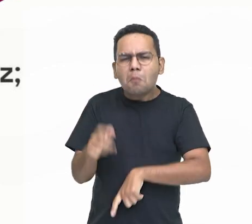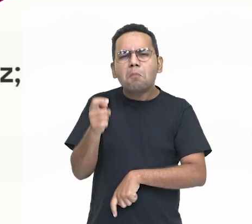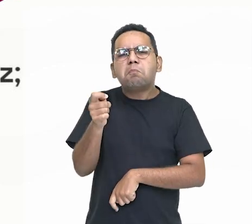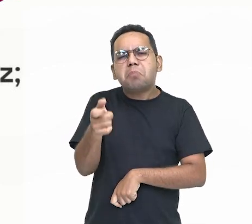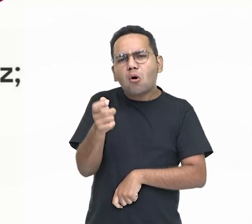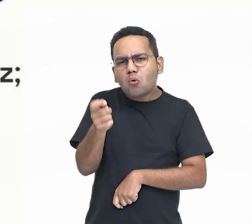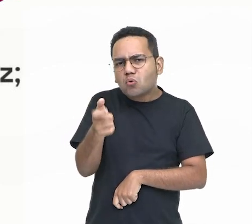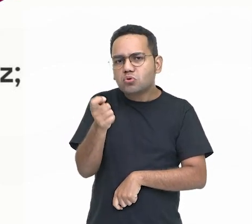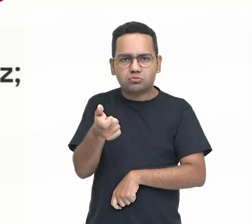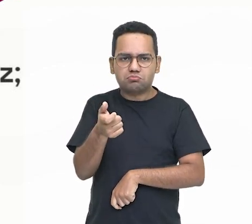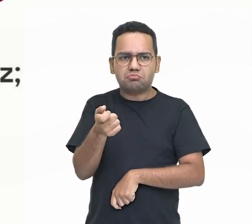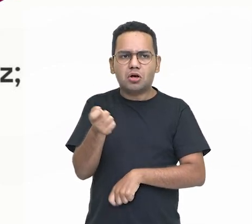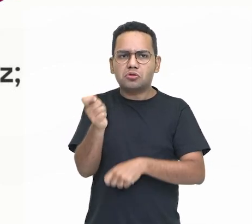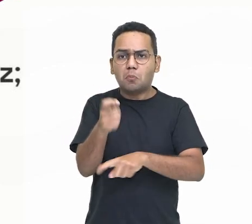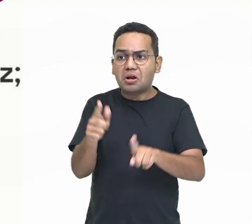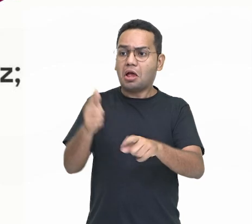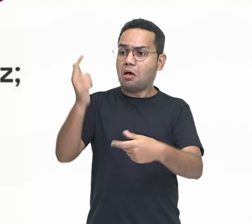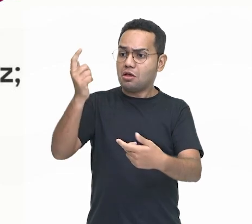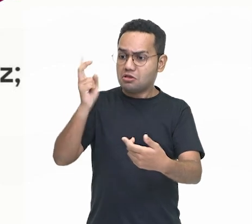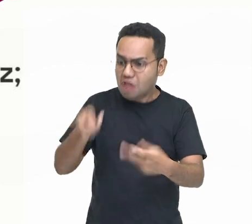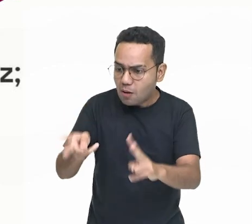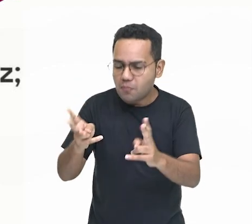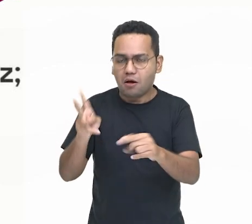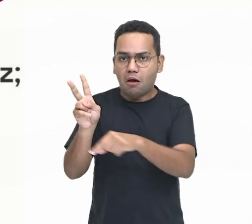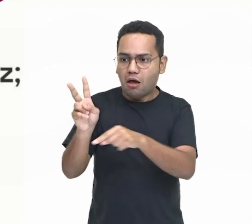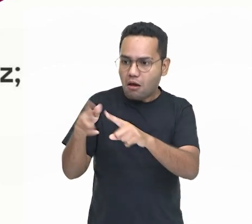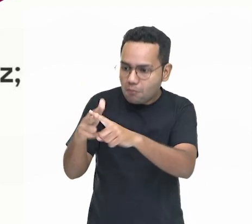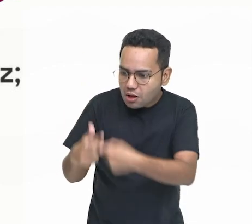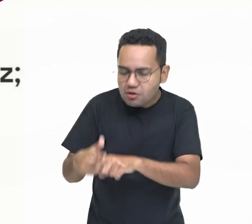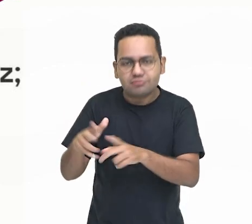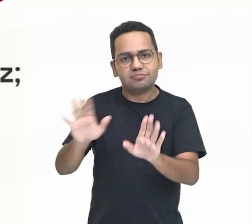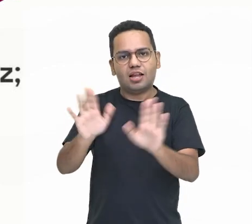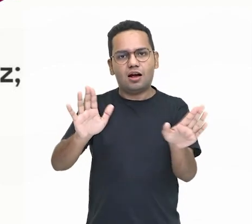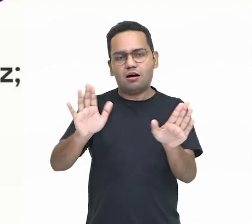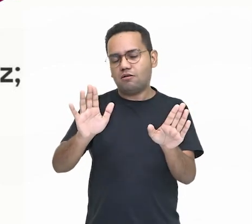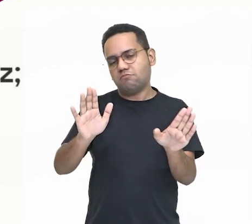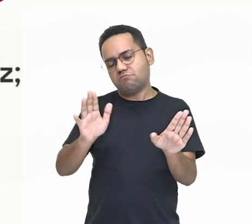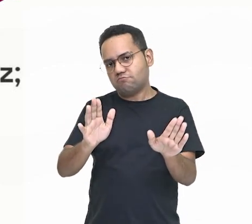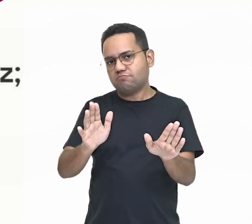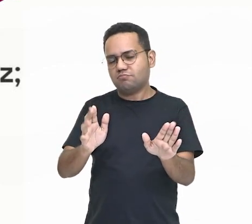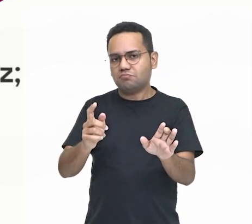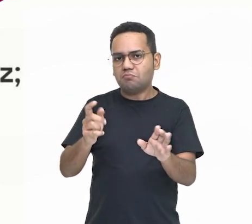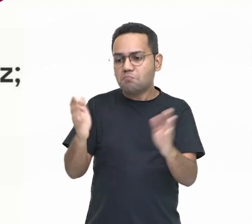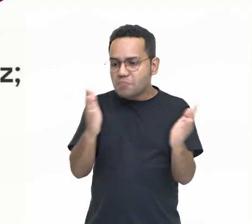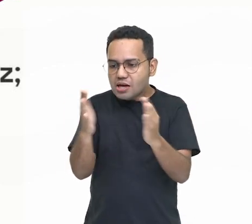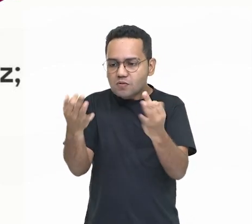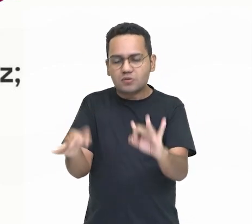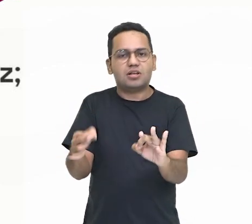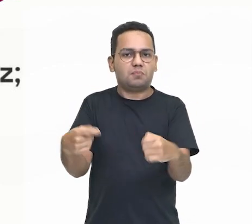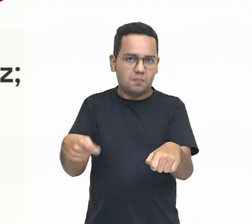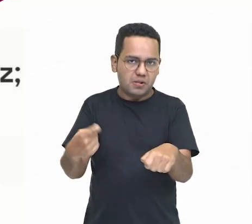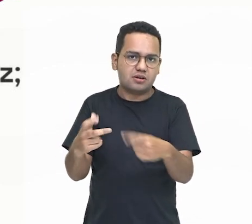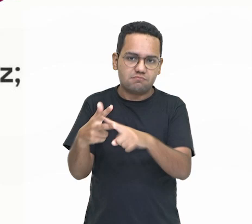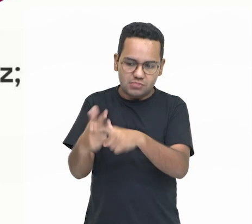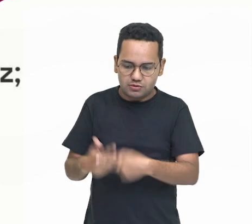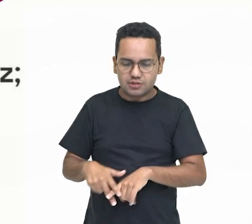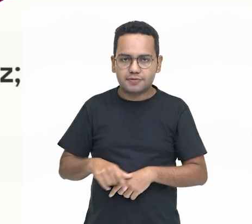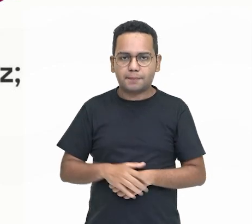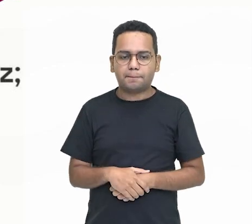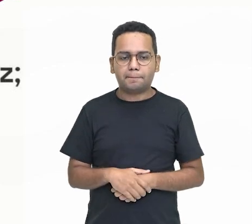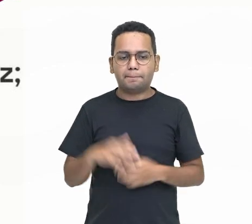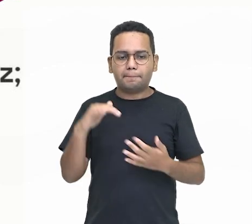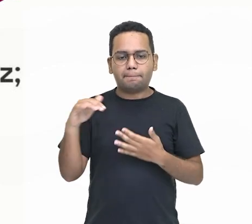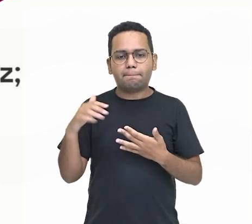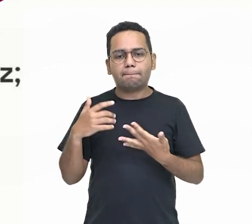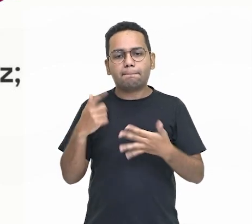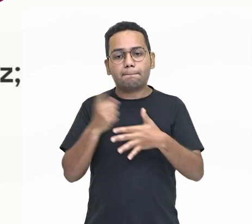comigo que essas características da energia solar são essas principais aí. Proveniente da